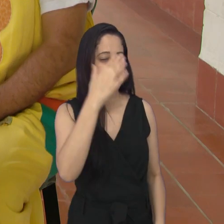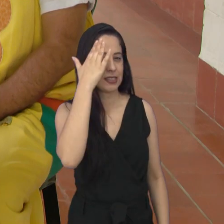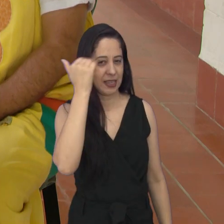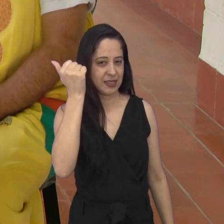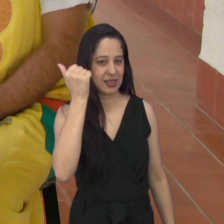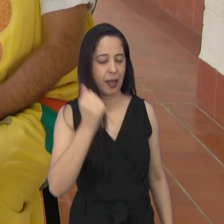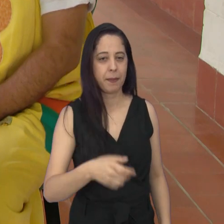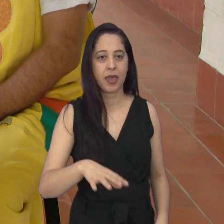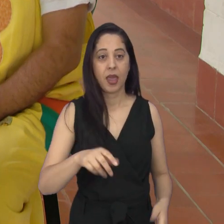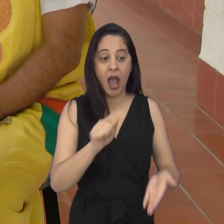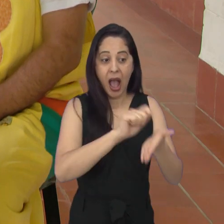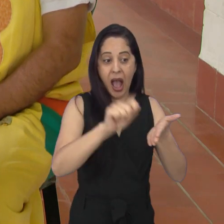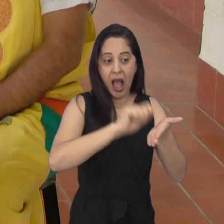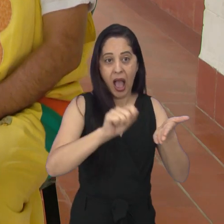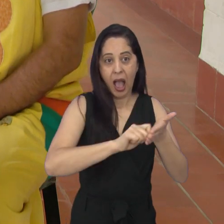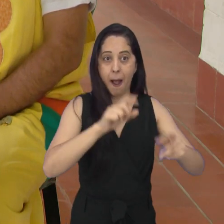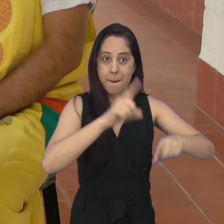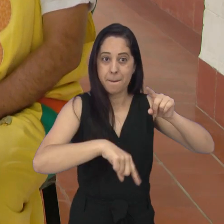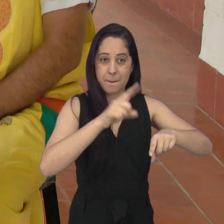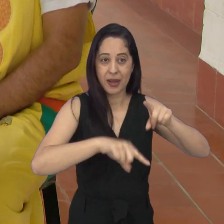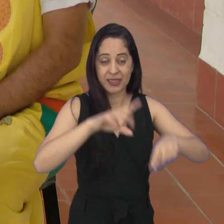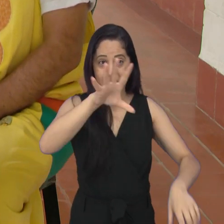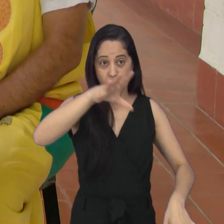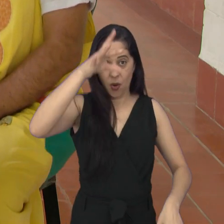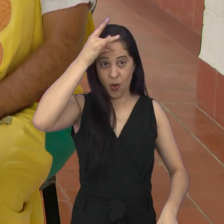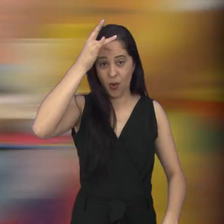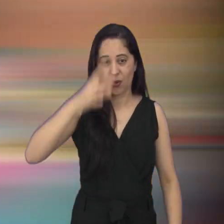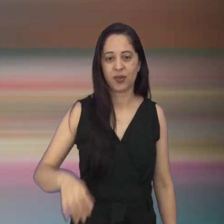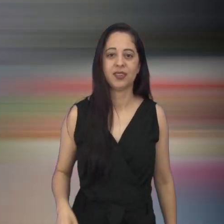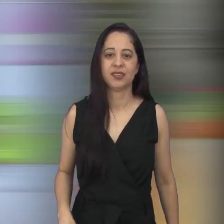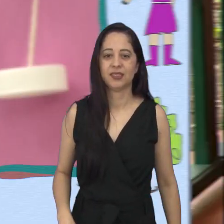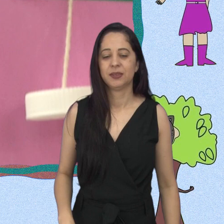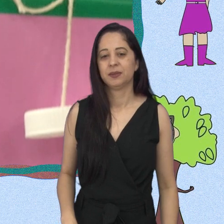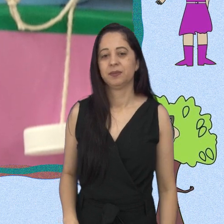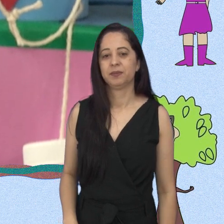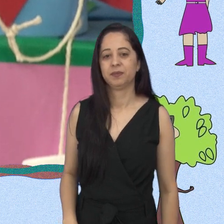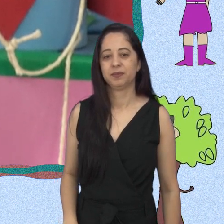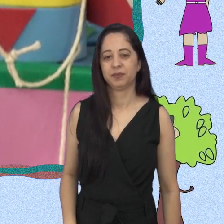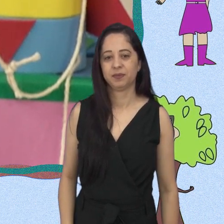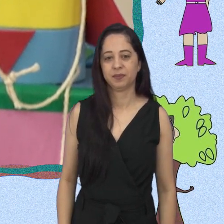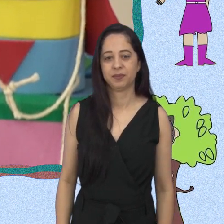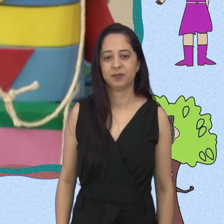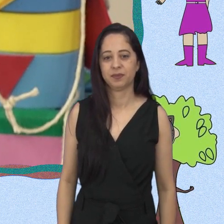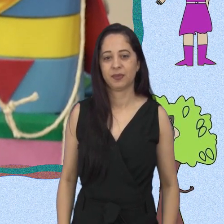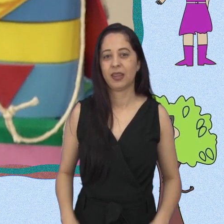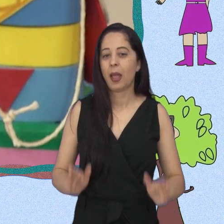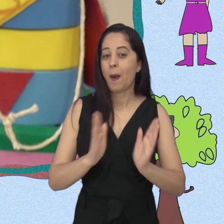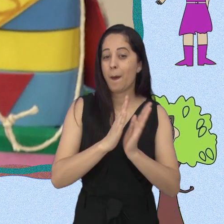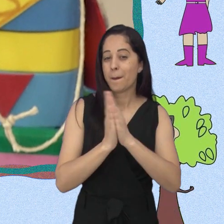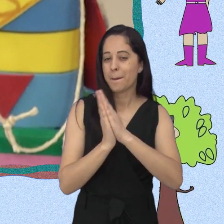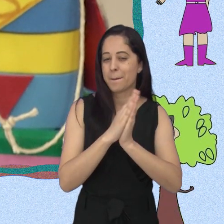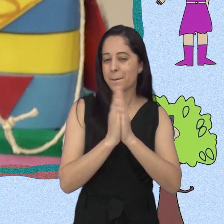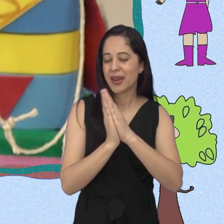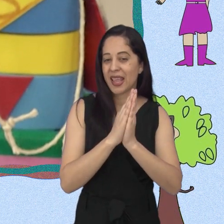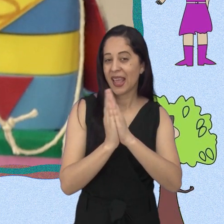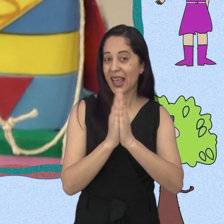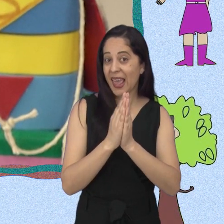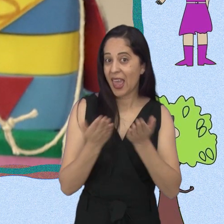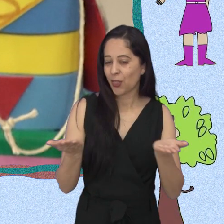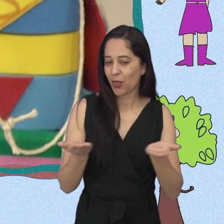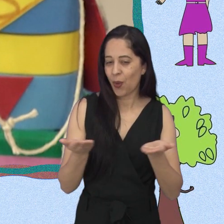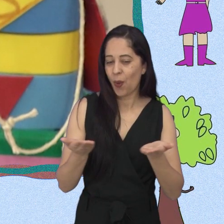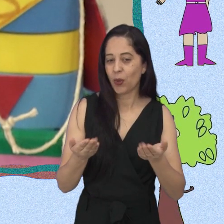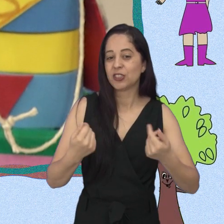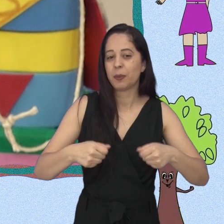fazer, então anota os materiais que a gente vai utilizar hoje. E para fazer o nosso brinquedo reciclável de